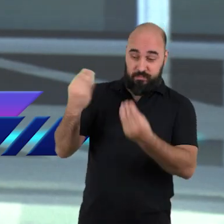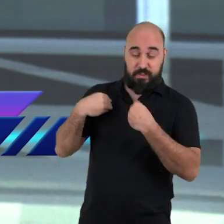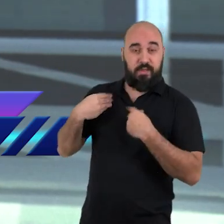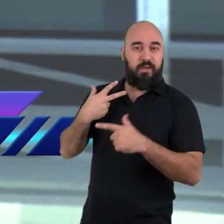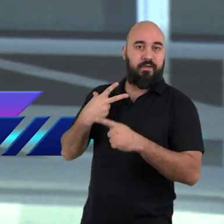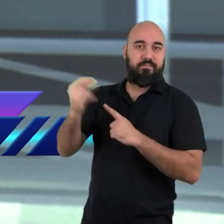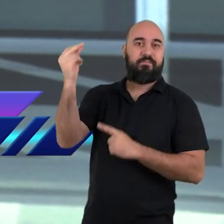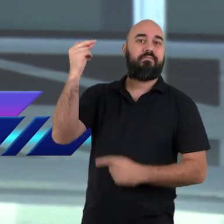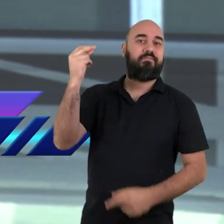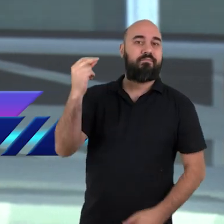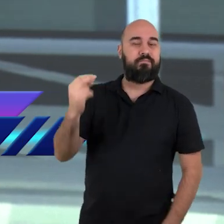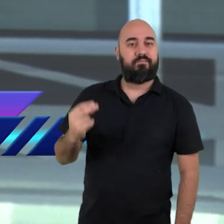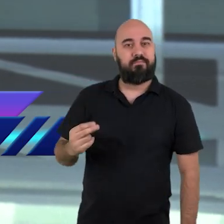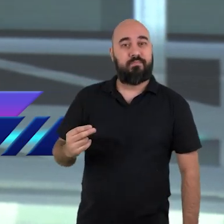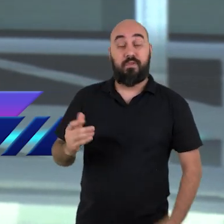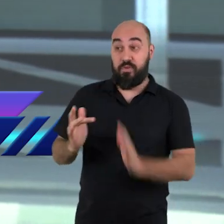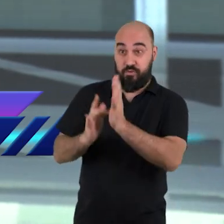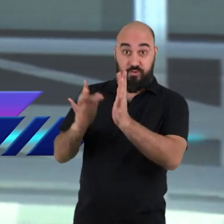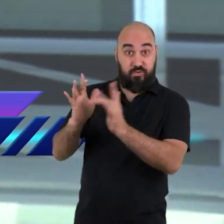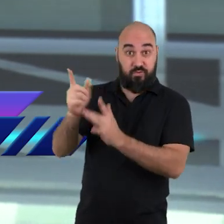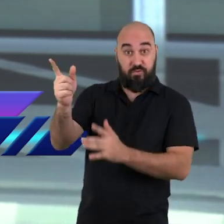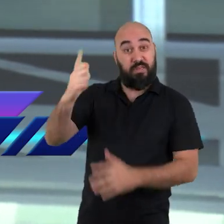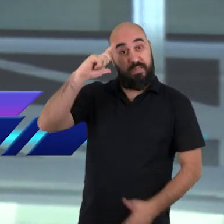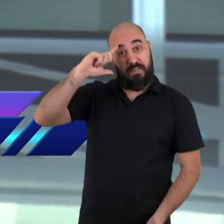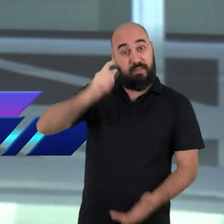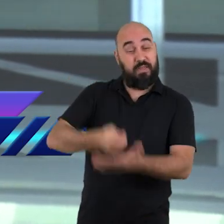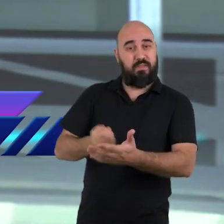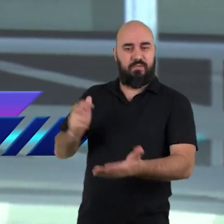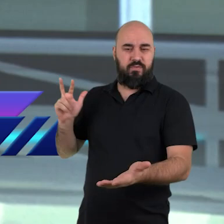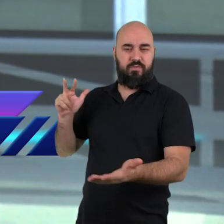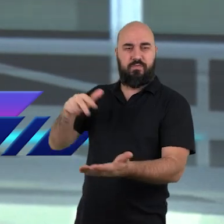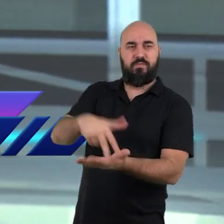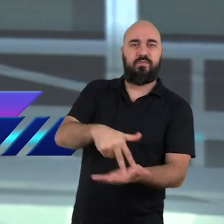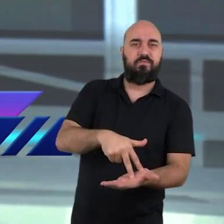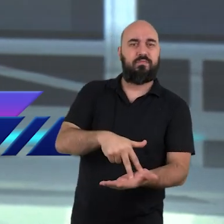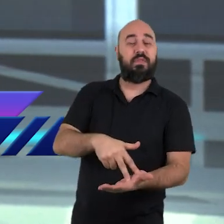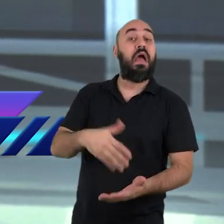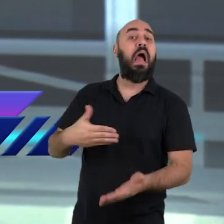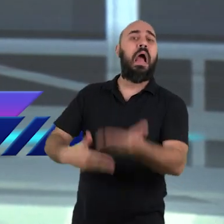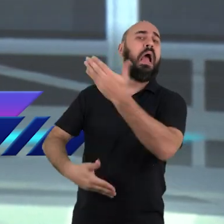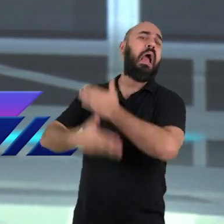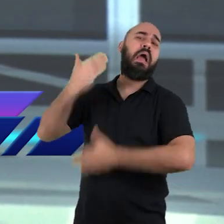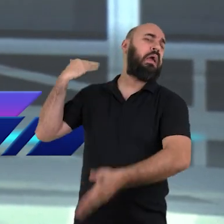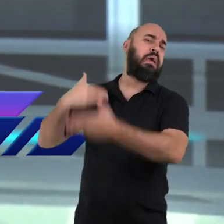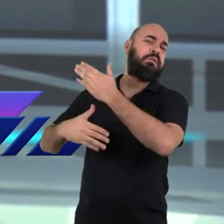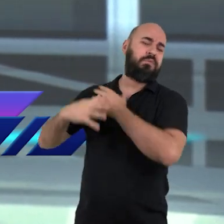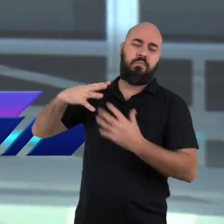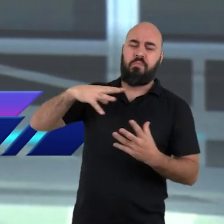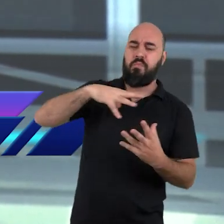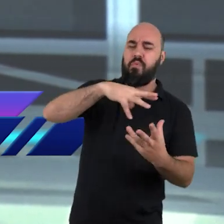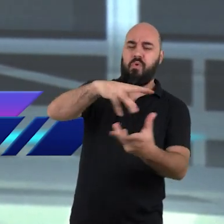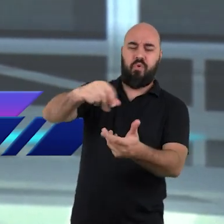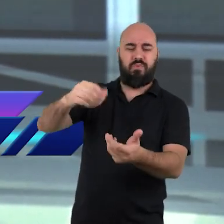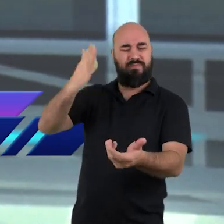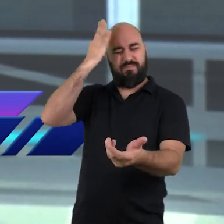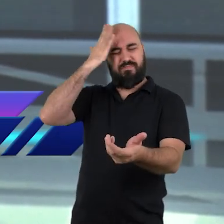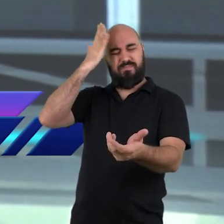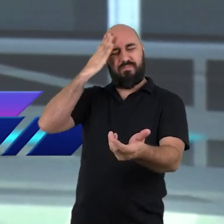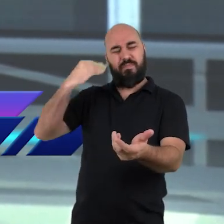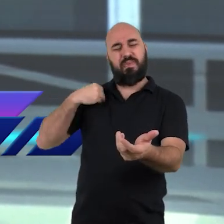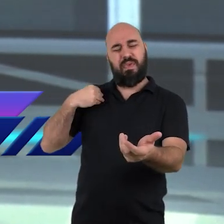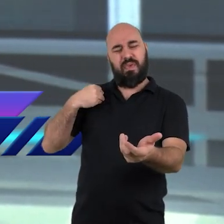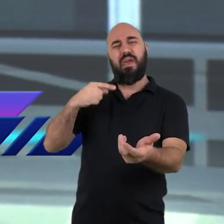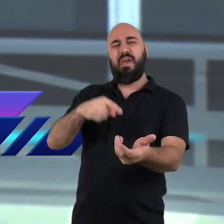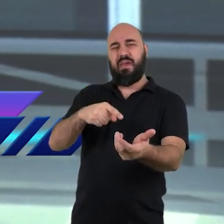vencedores. Jesus que decidiu morrer por nós antes da fundação do mundo. Antes que o mundo